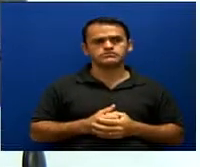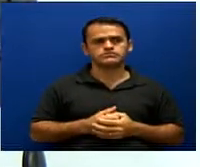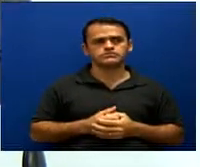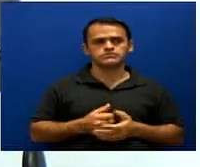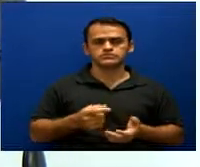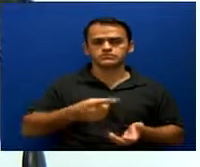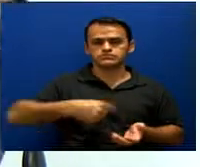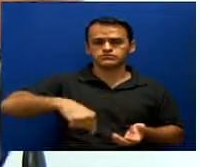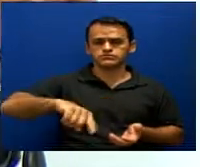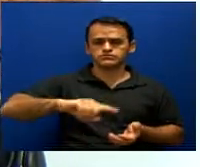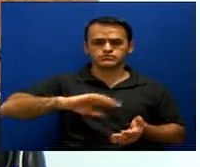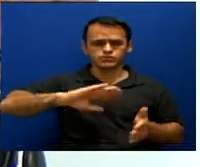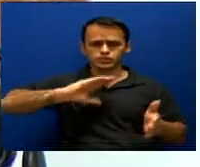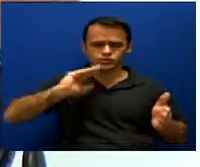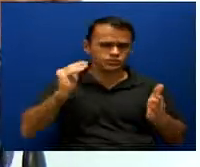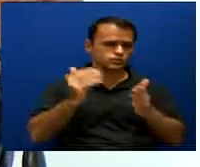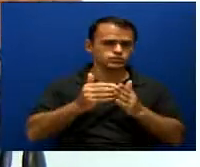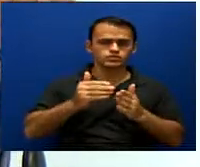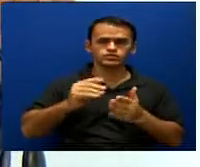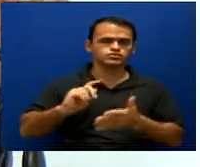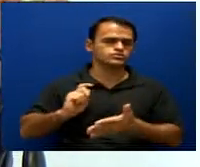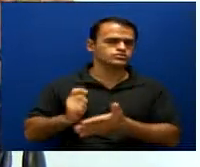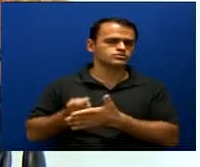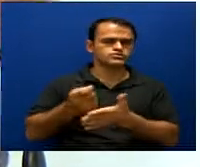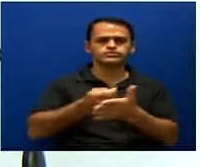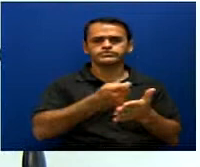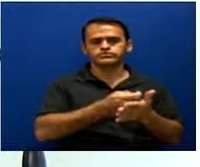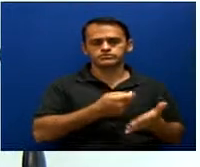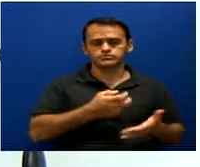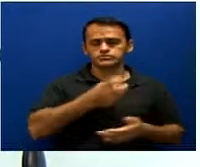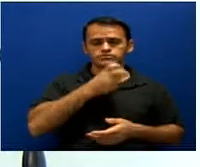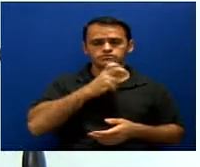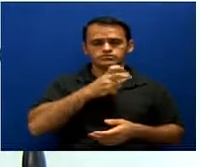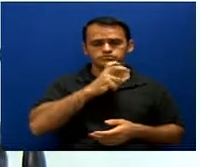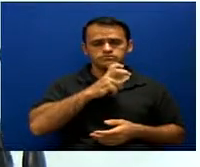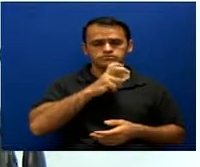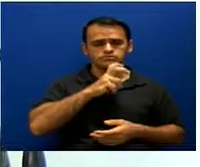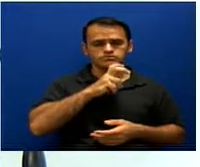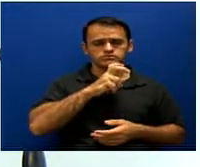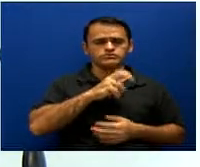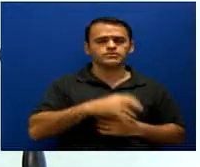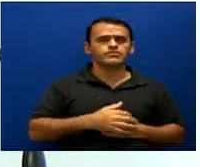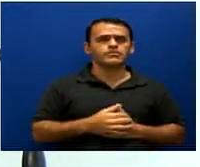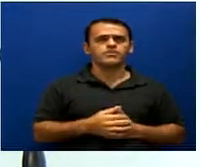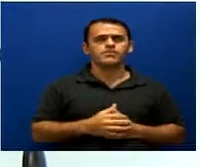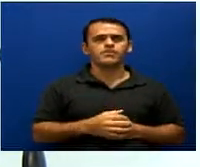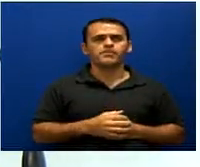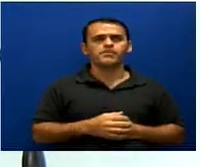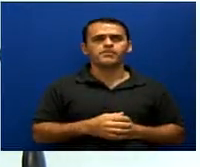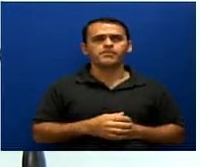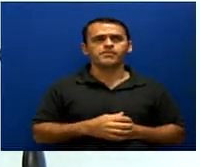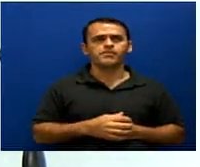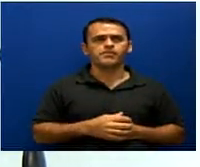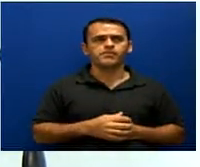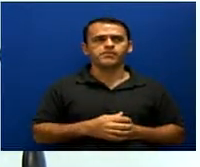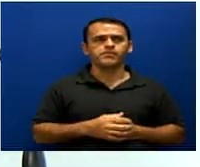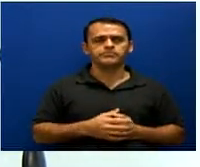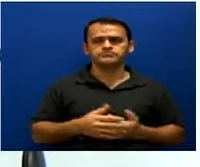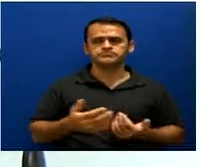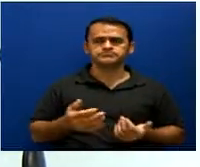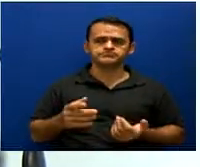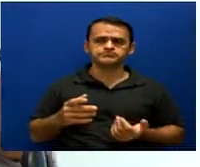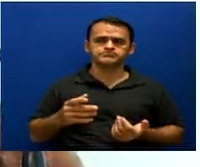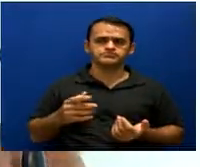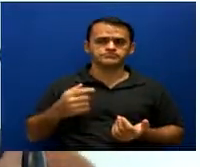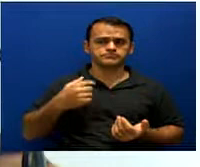Nós estamos cobrindo o custo de basicamente tudo. Sorocaba. Aí... a título de